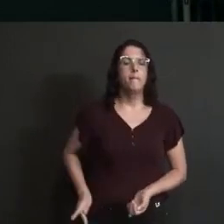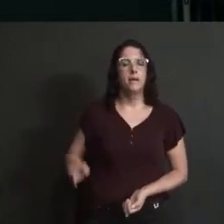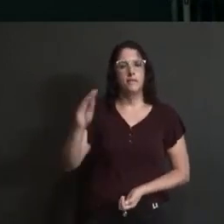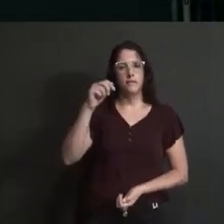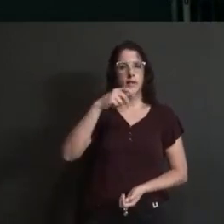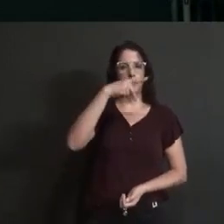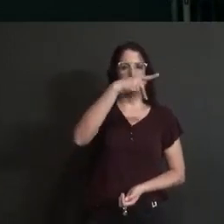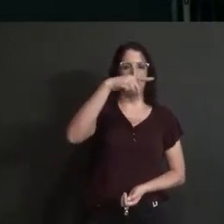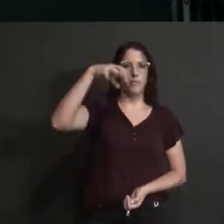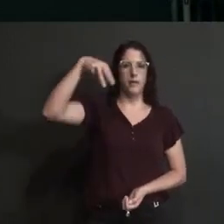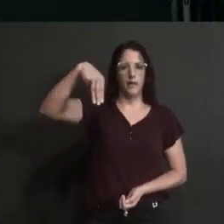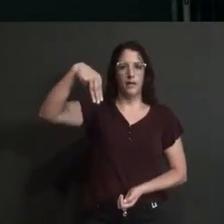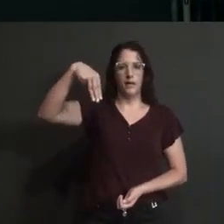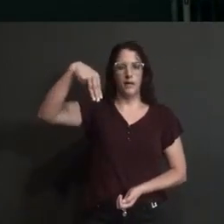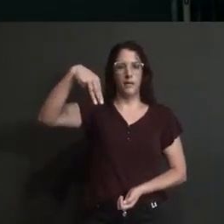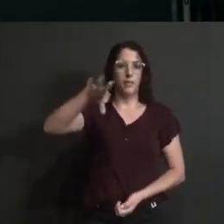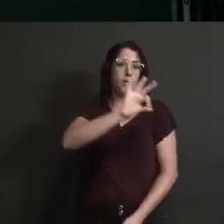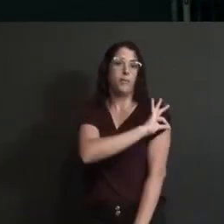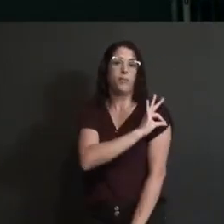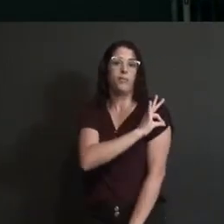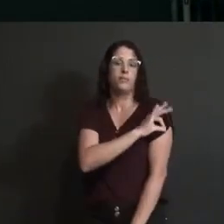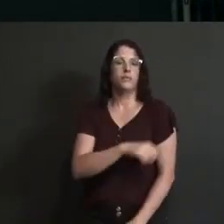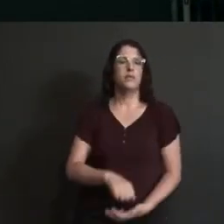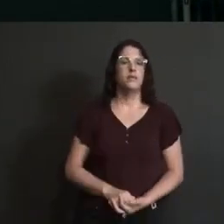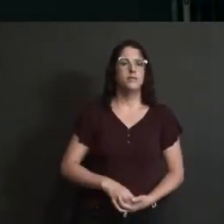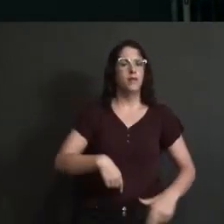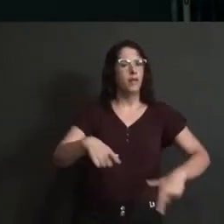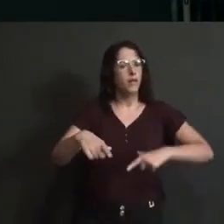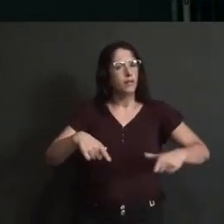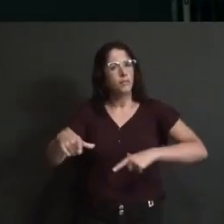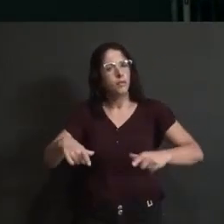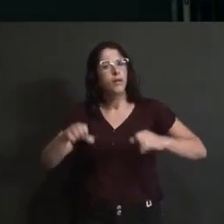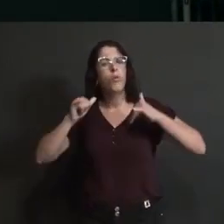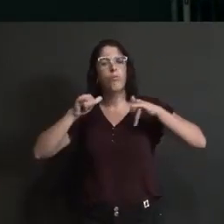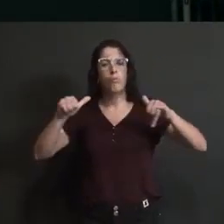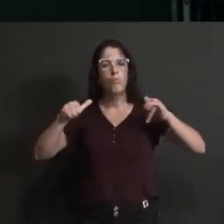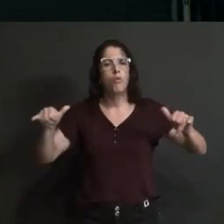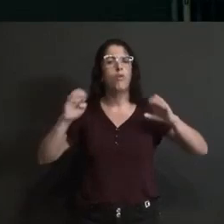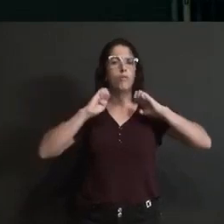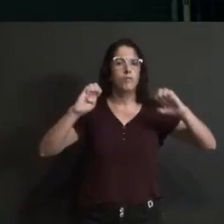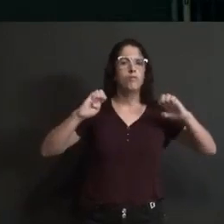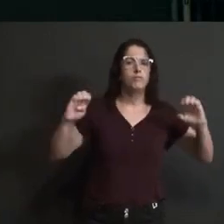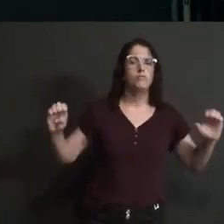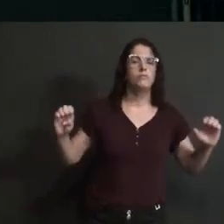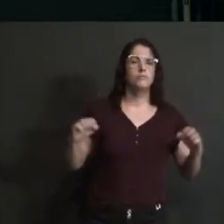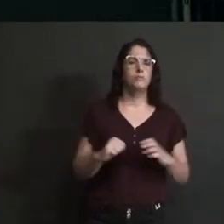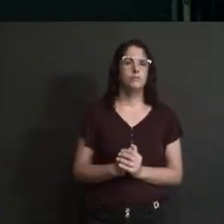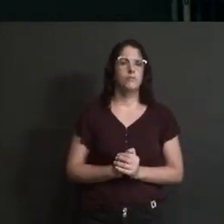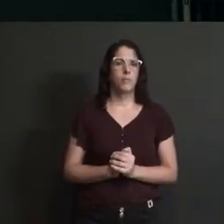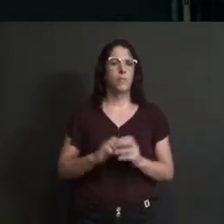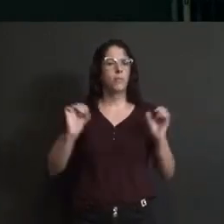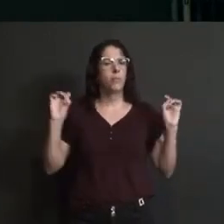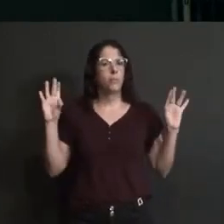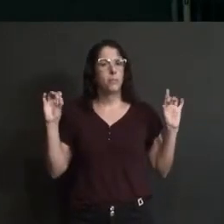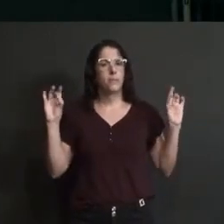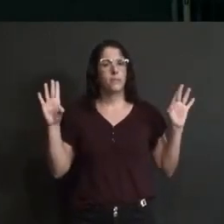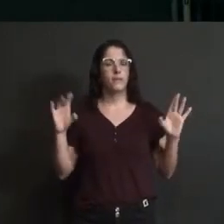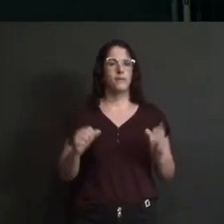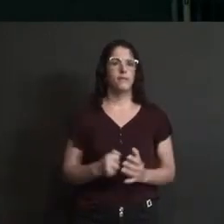envolvidas nos bairros violentos de São Paulo, trabalhando, evangelizando. Então foi muito